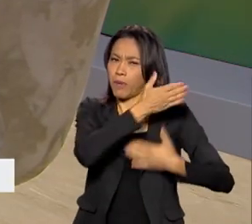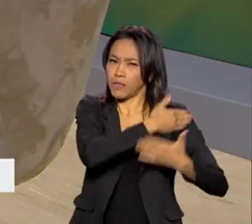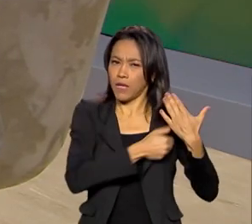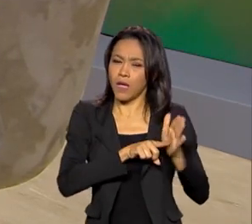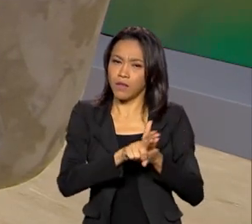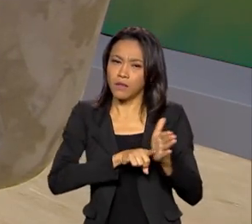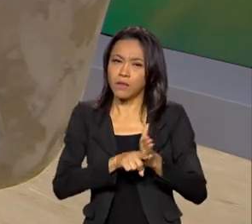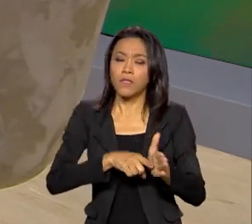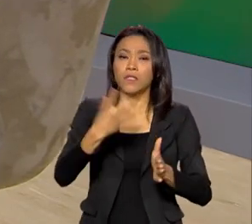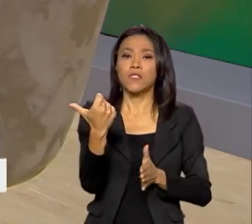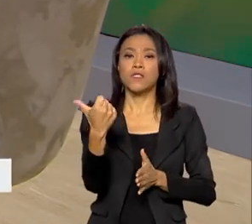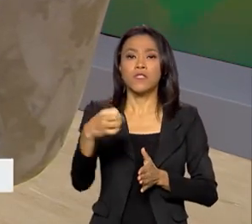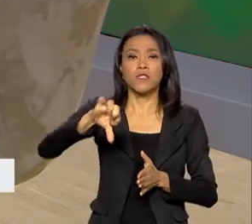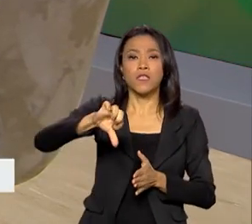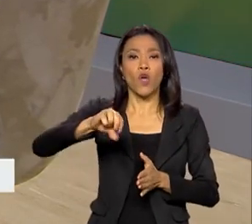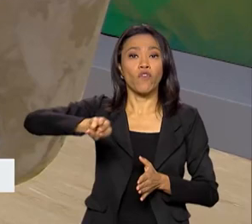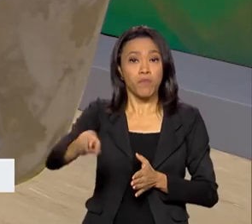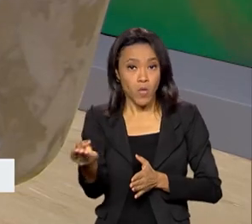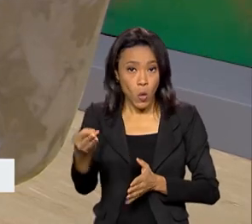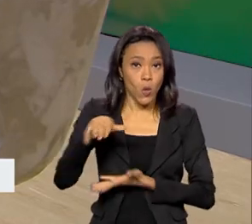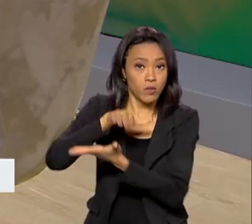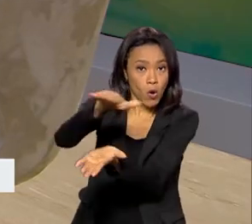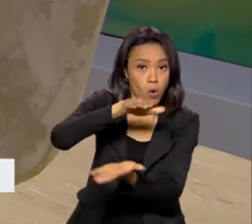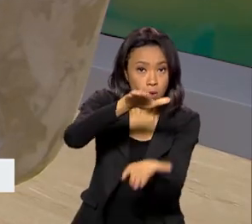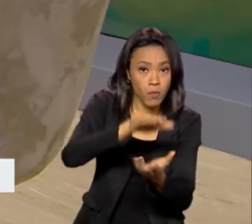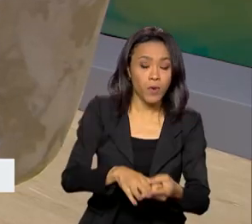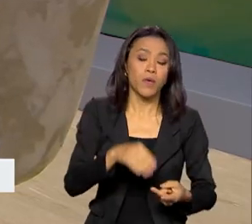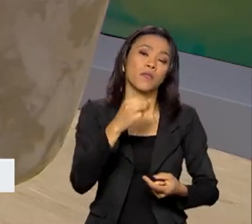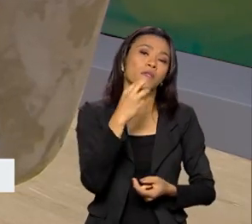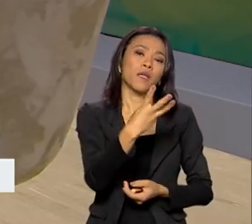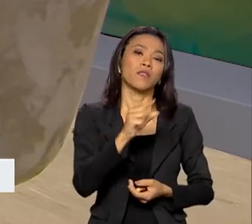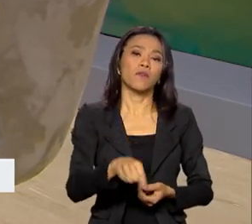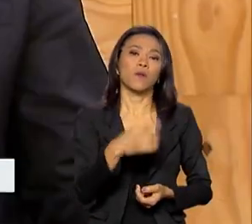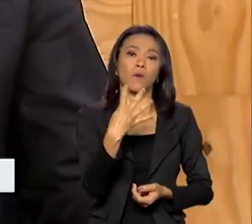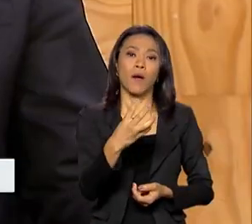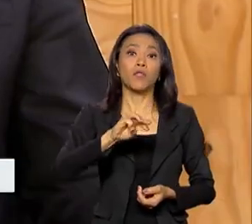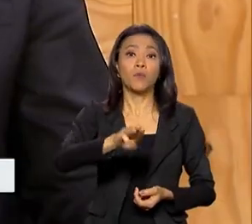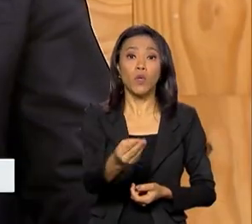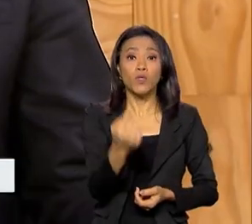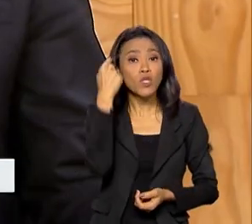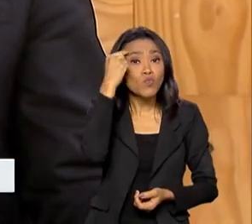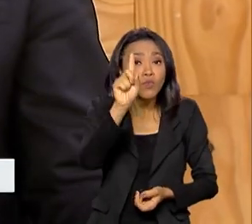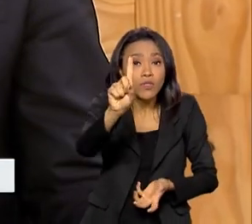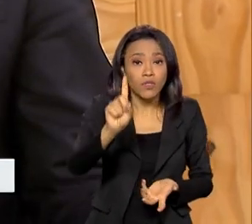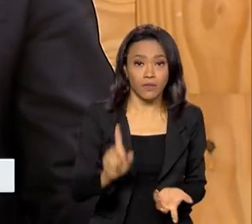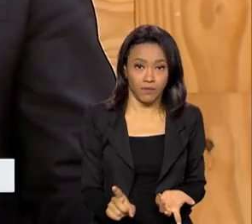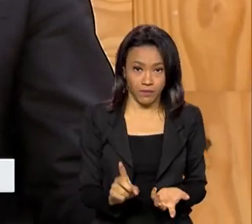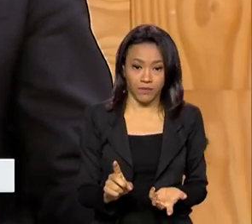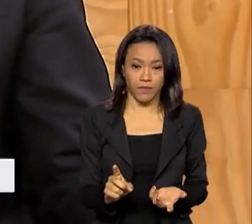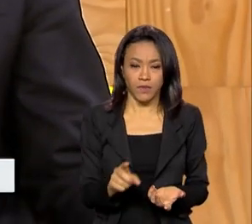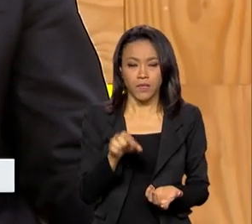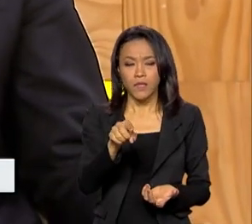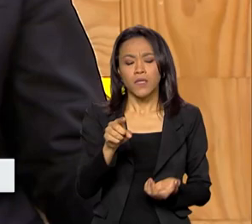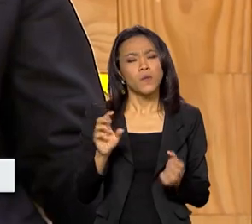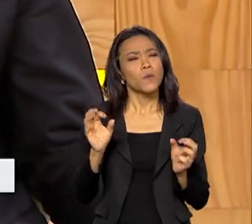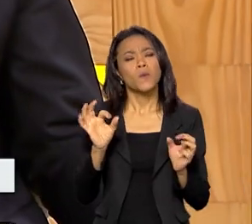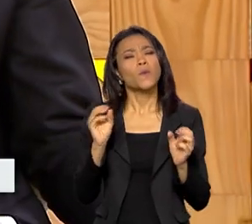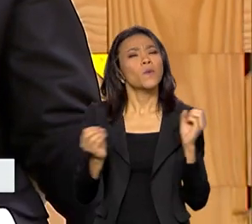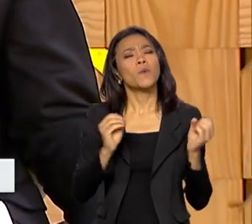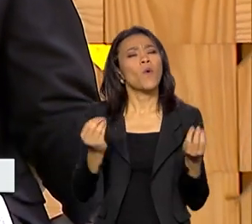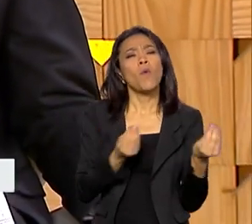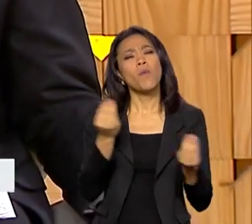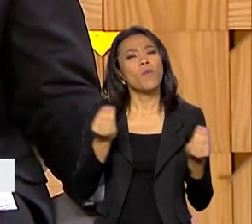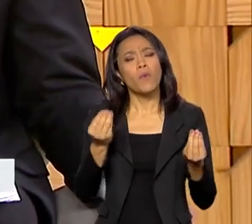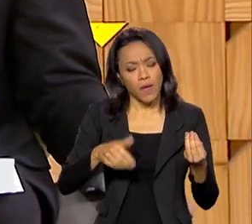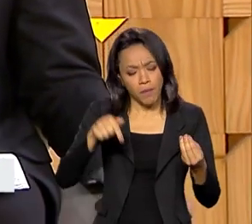milhões de encomendas no país, sendo 3,4 milhões em apenas um único dia. Isso mesmo. A expectativa para esse ano, qual